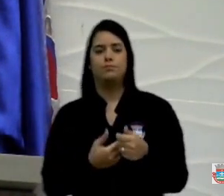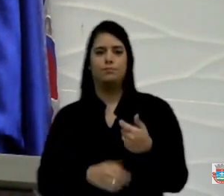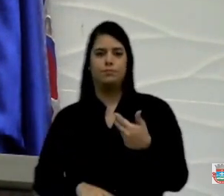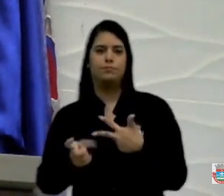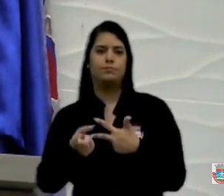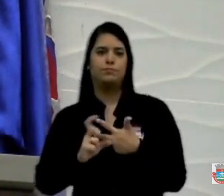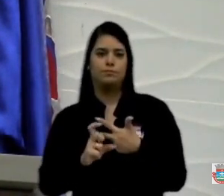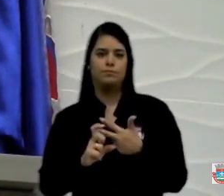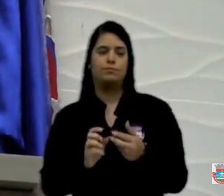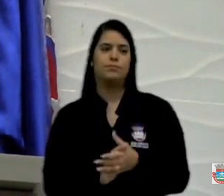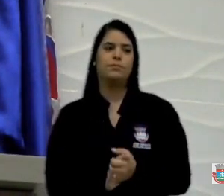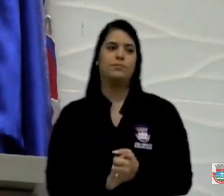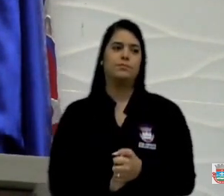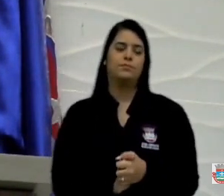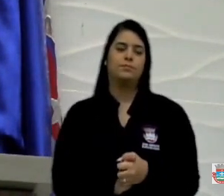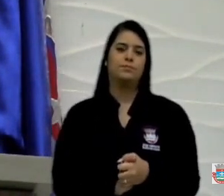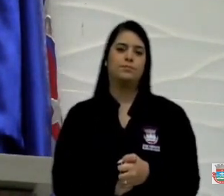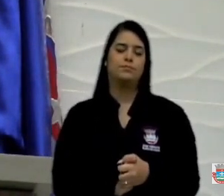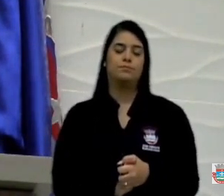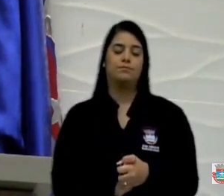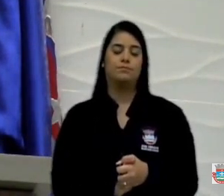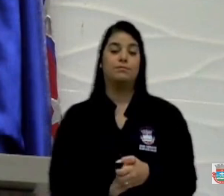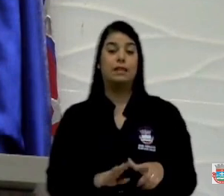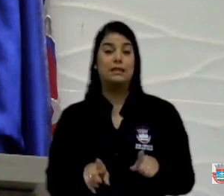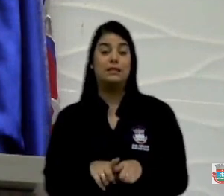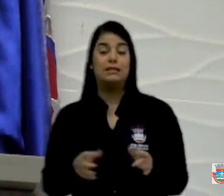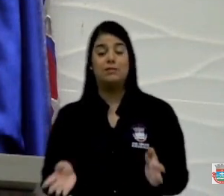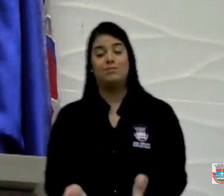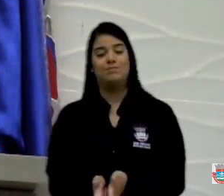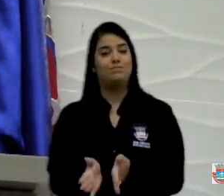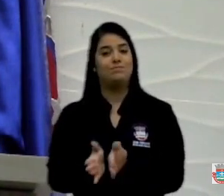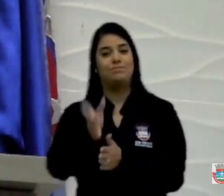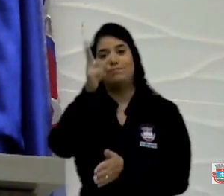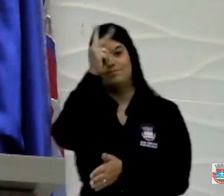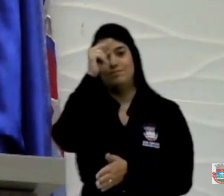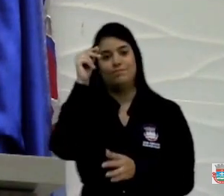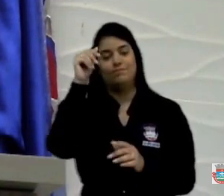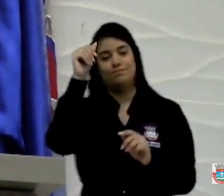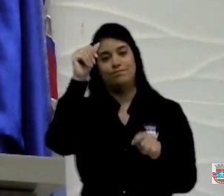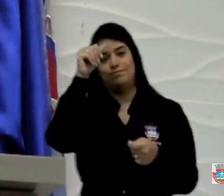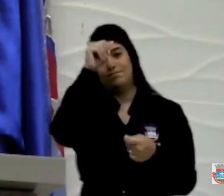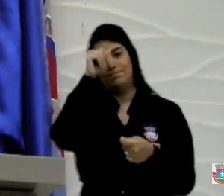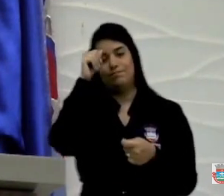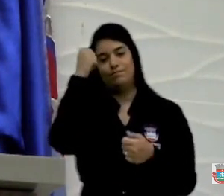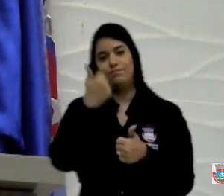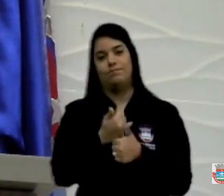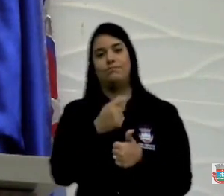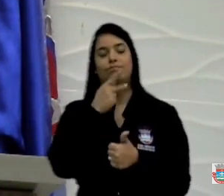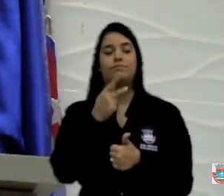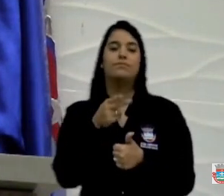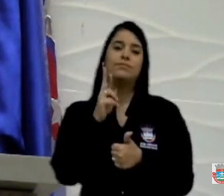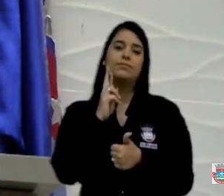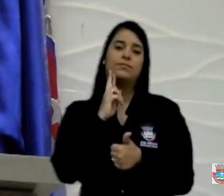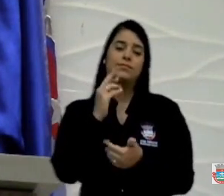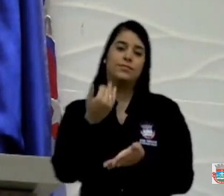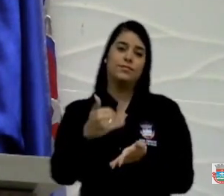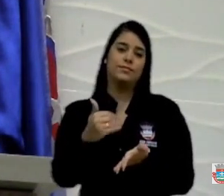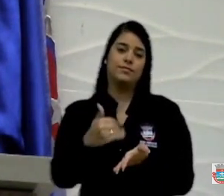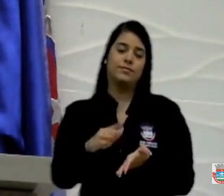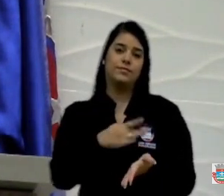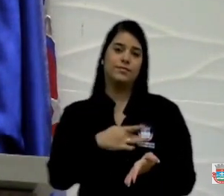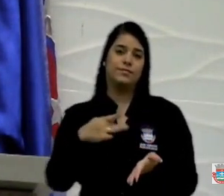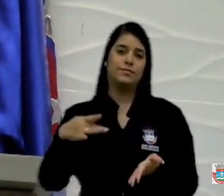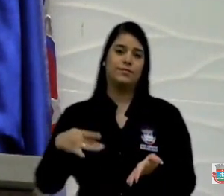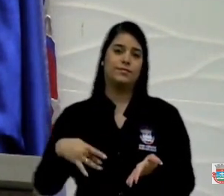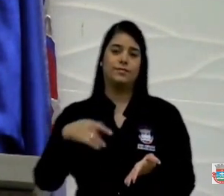Dito isso, senhor presidente, quero também parabenizar o prefeito Alexandre Batité, o vice-prefeito Paulo Renato, a secretária de saúde